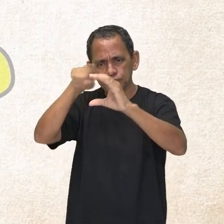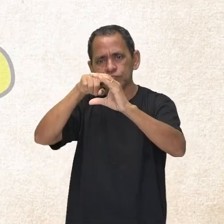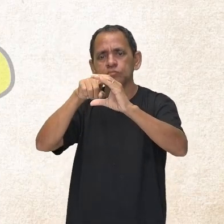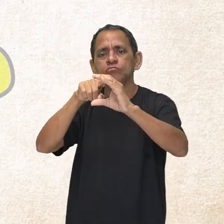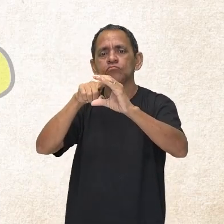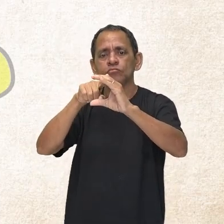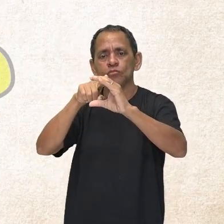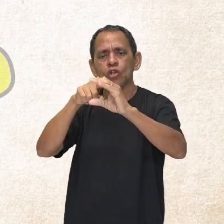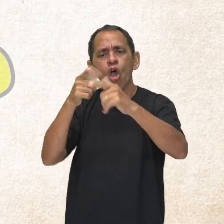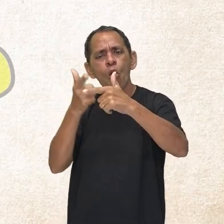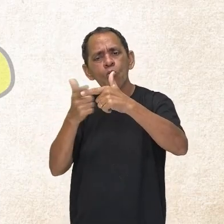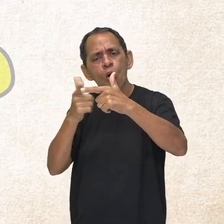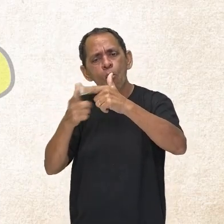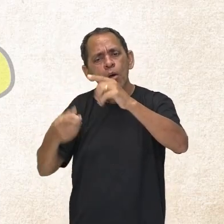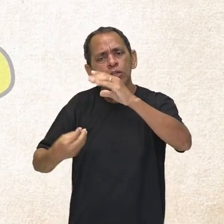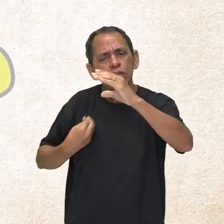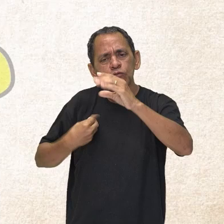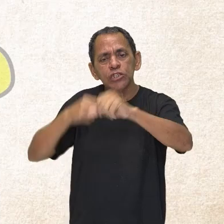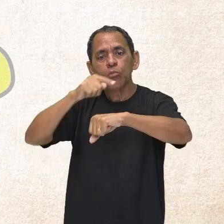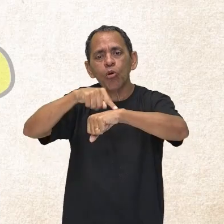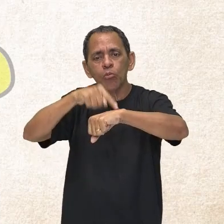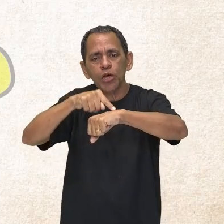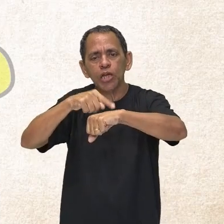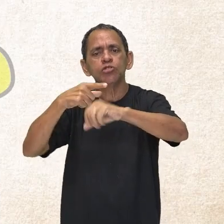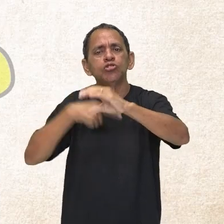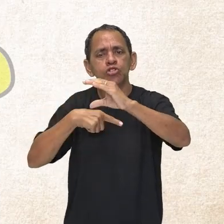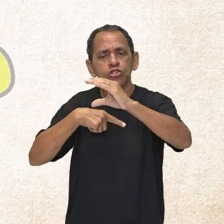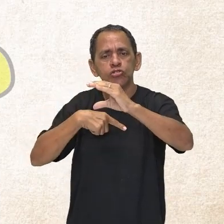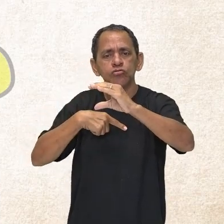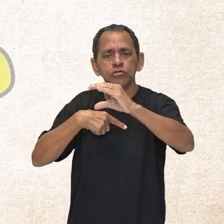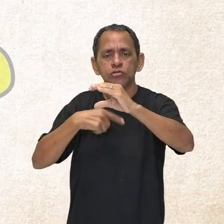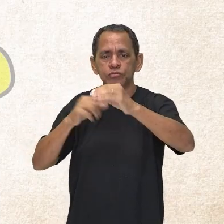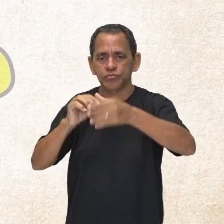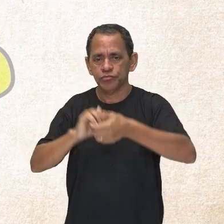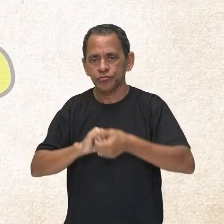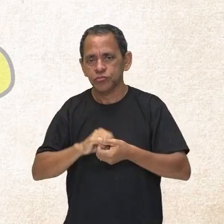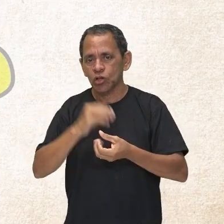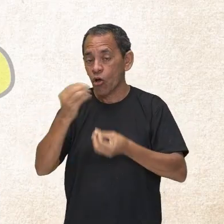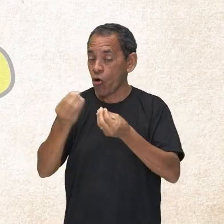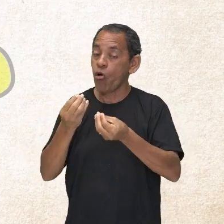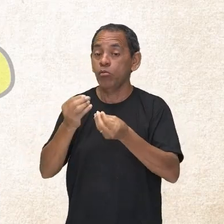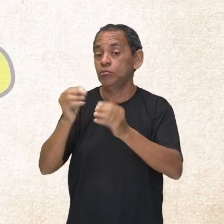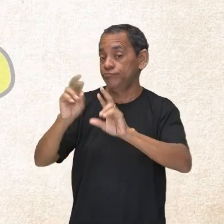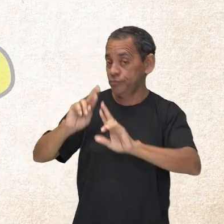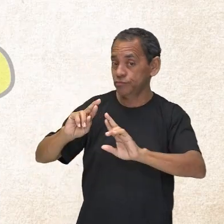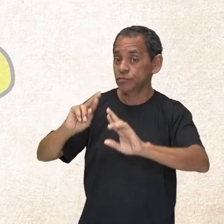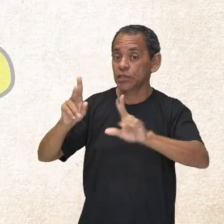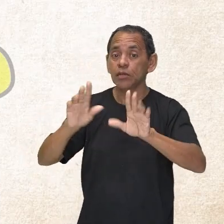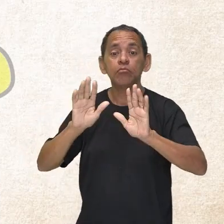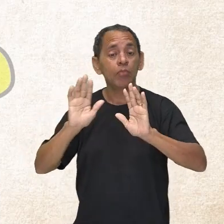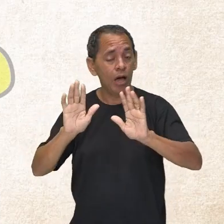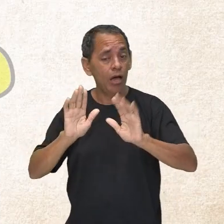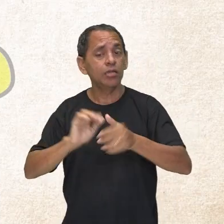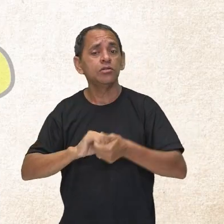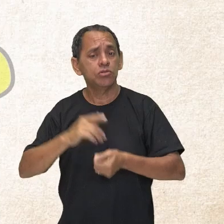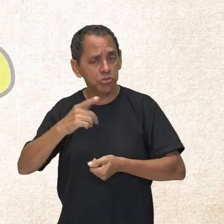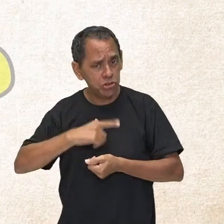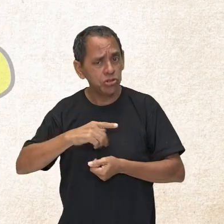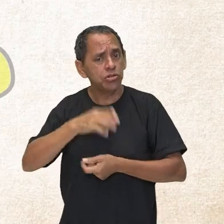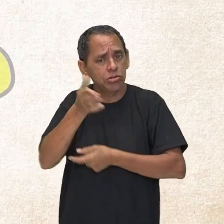vida. Mandela e Sônia tinham circunstâncias diferentes, mas tinham